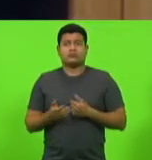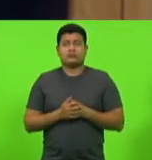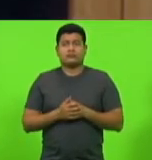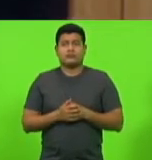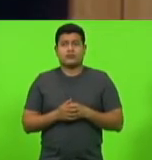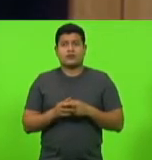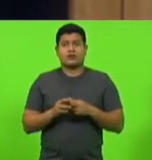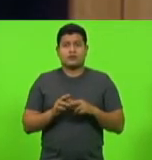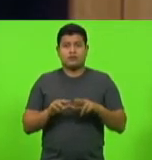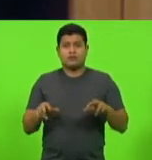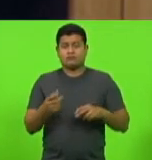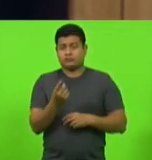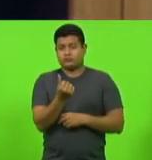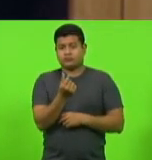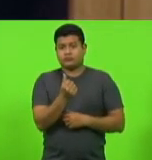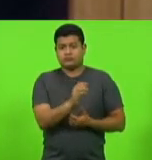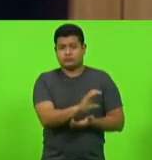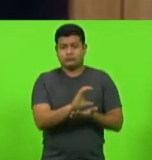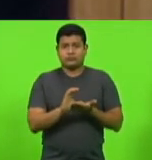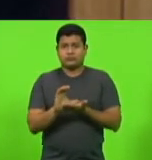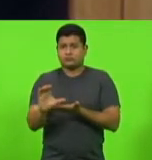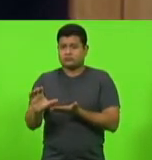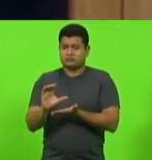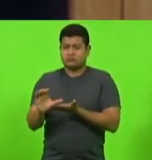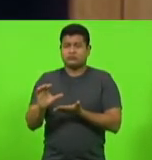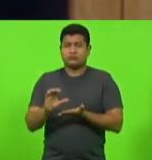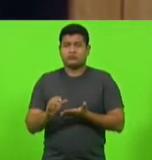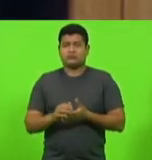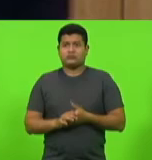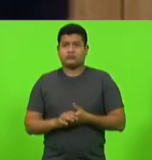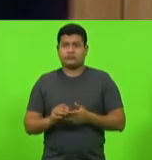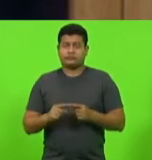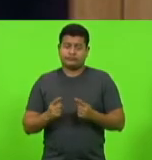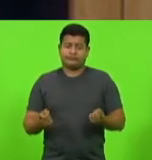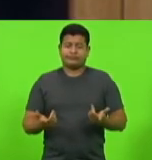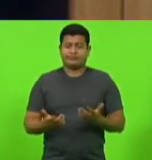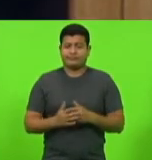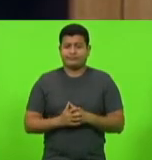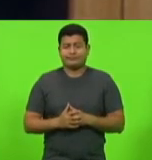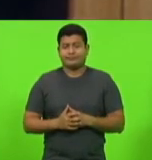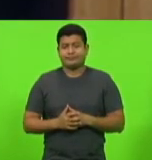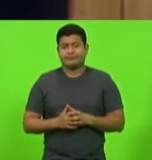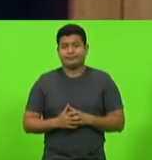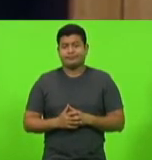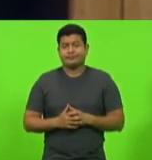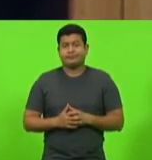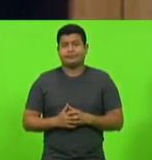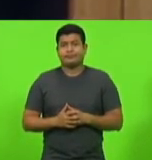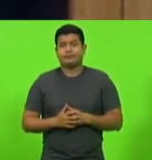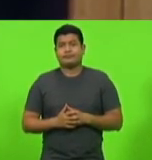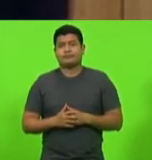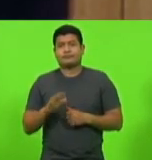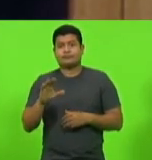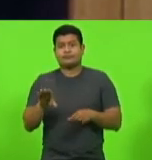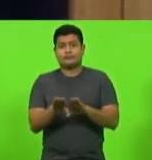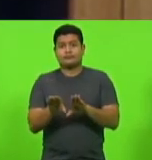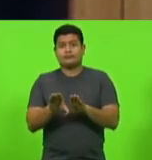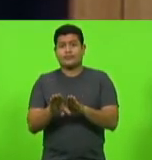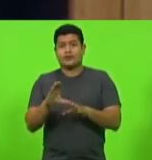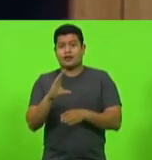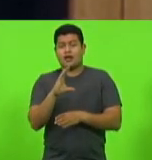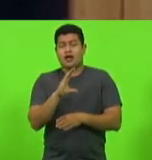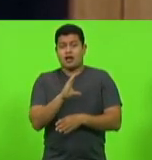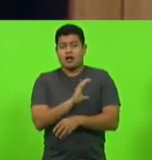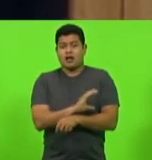de recursos nos cofres públicos, né? Mas enfim. Mas vai ter lá para Campo Belo do Sul, Bom